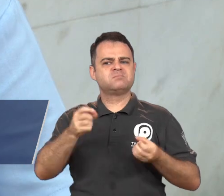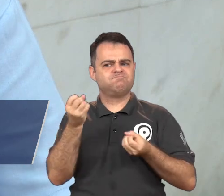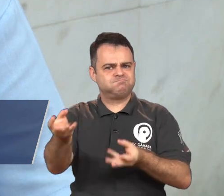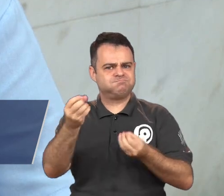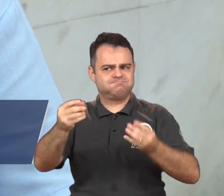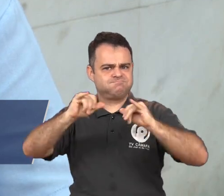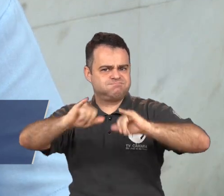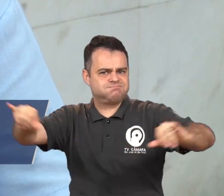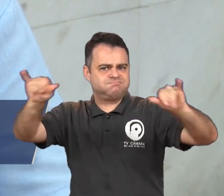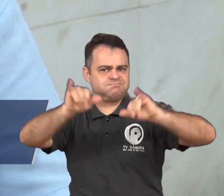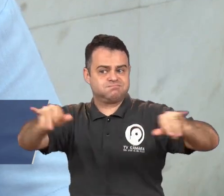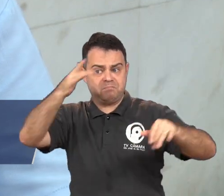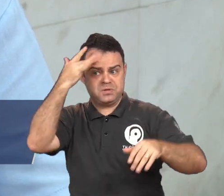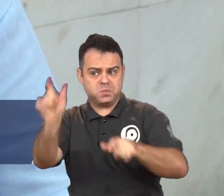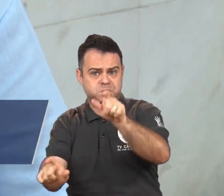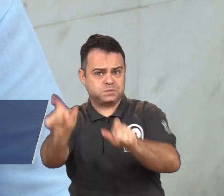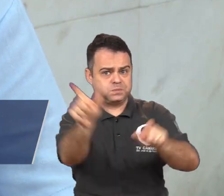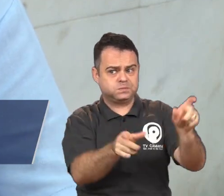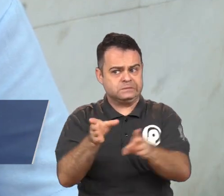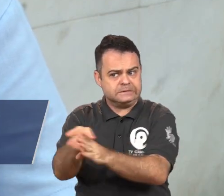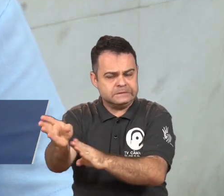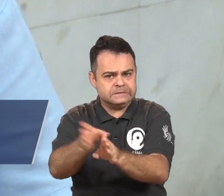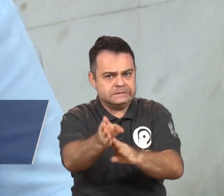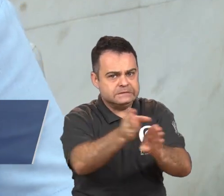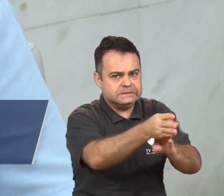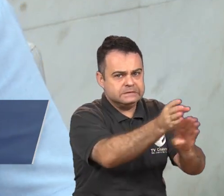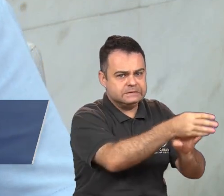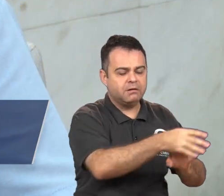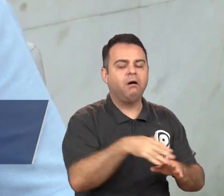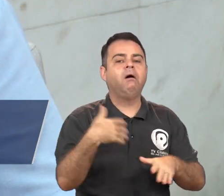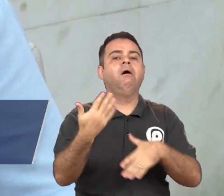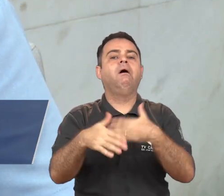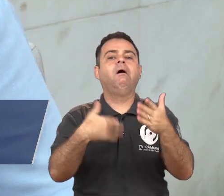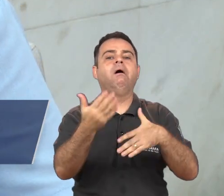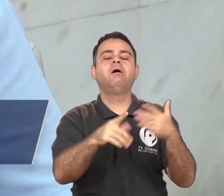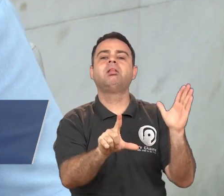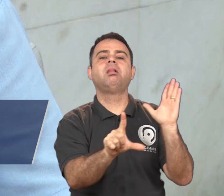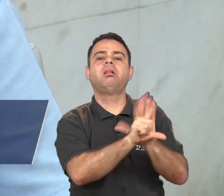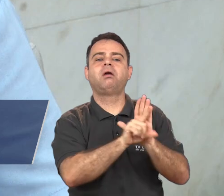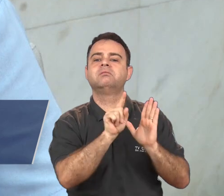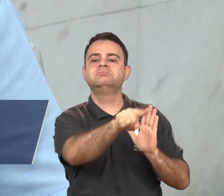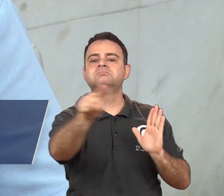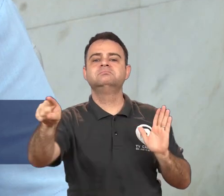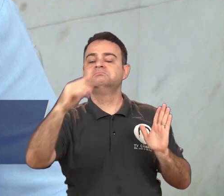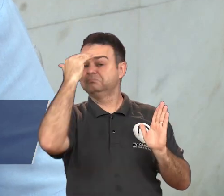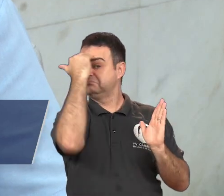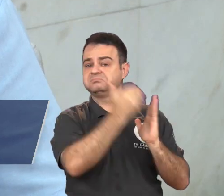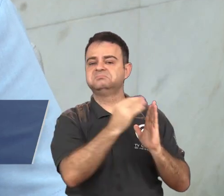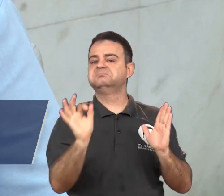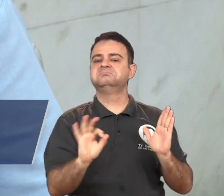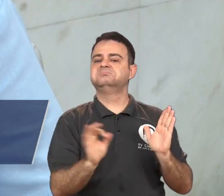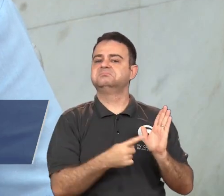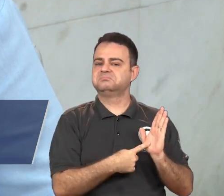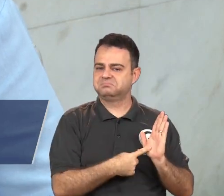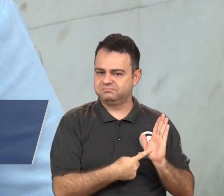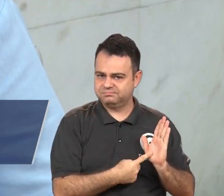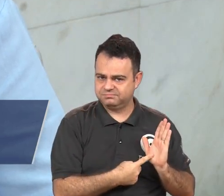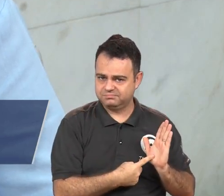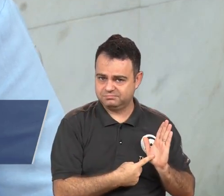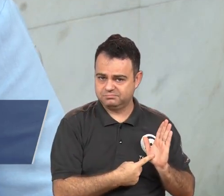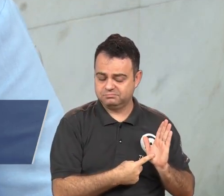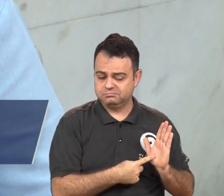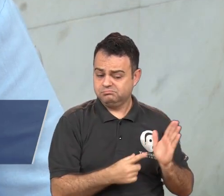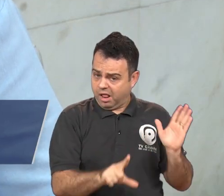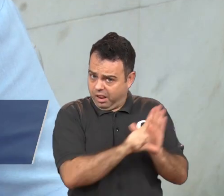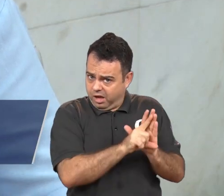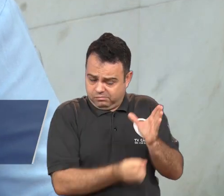junto com a população. E aí nós observamos que a lei não estava sendo cumprida, uma lei